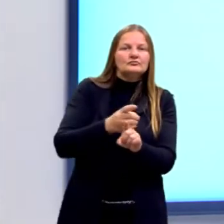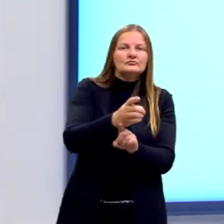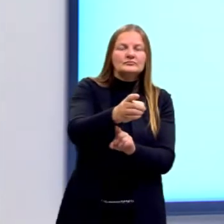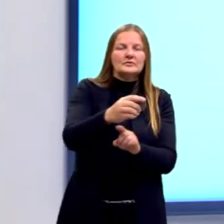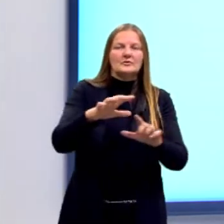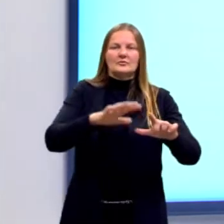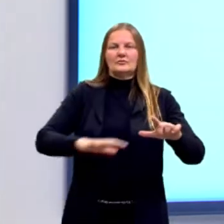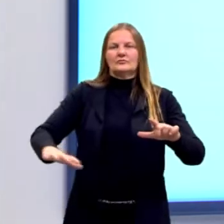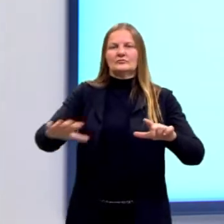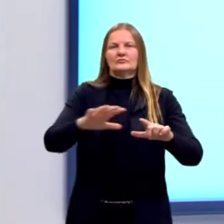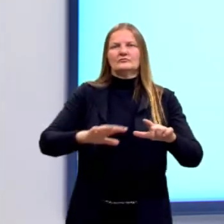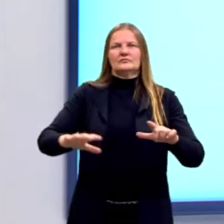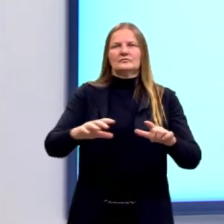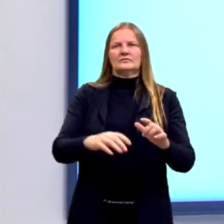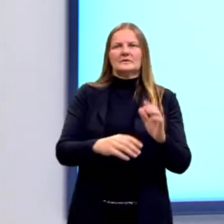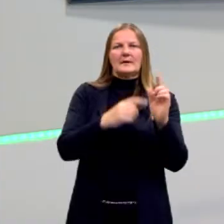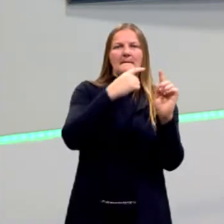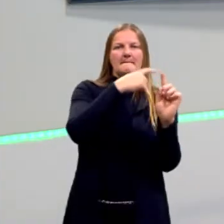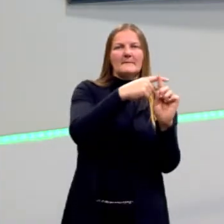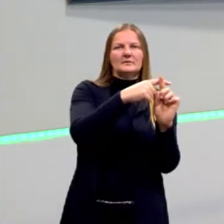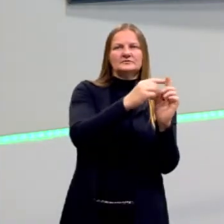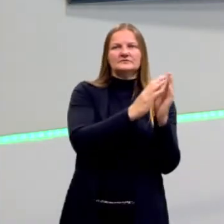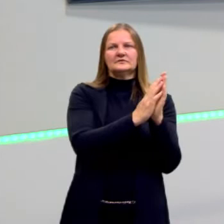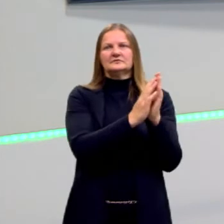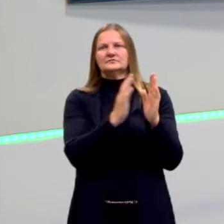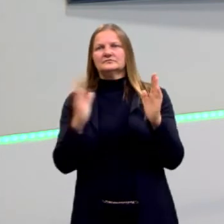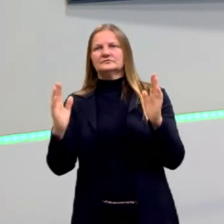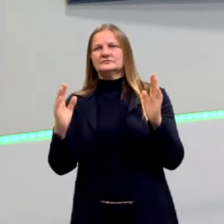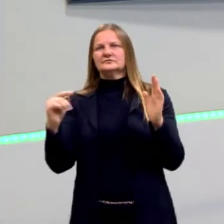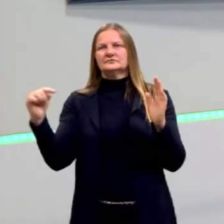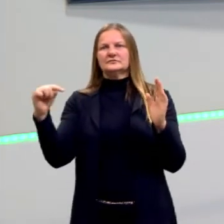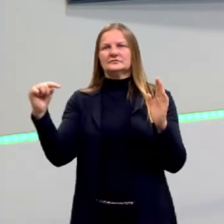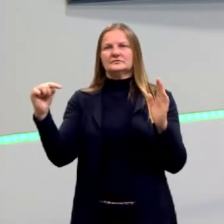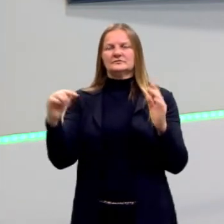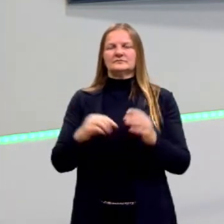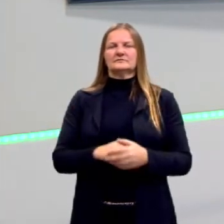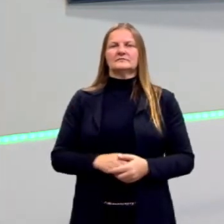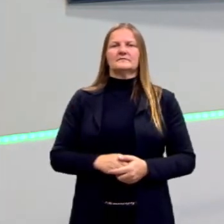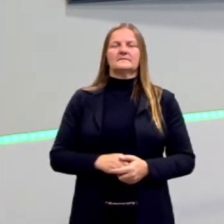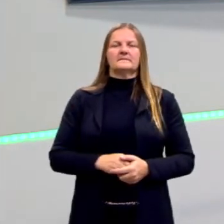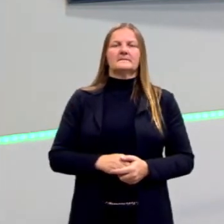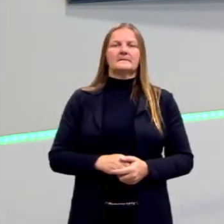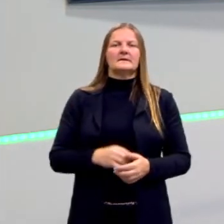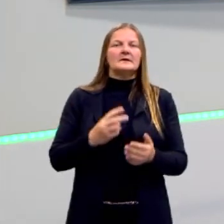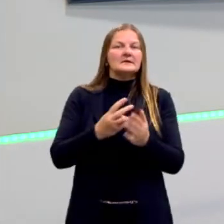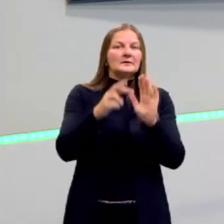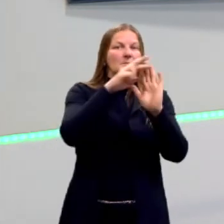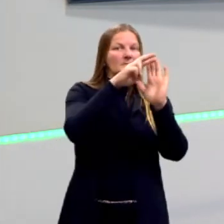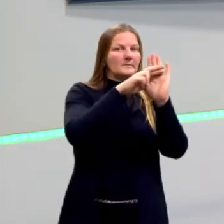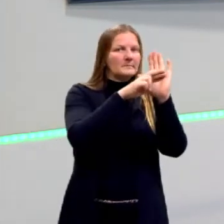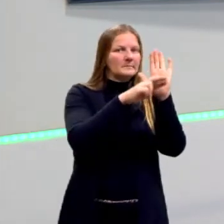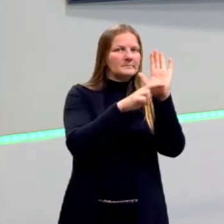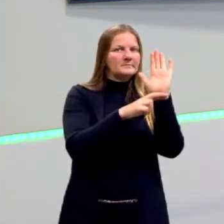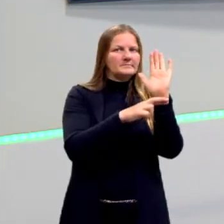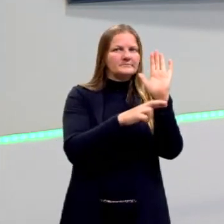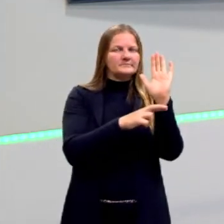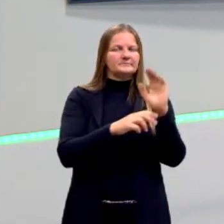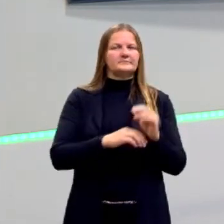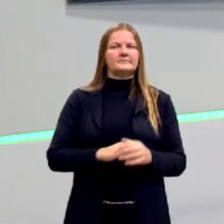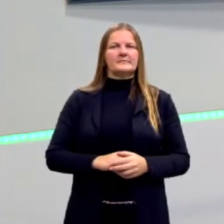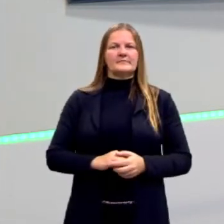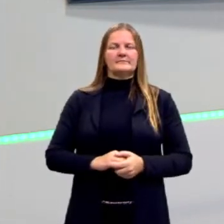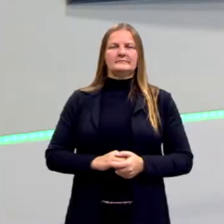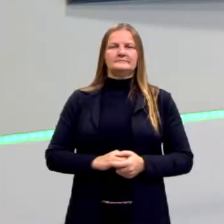Campo ela sai nas positivas e entram nas negativas tá isso a gente segue e para um bom